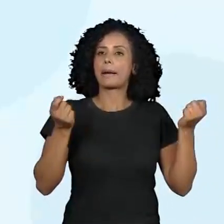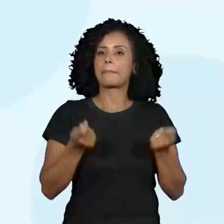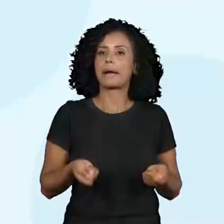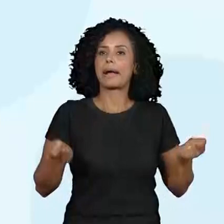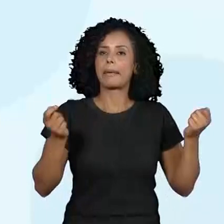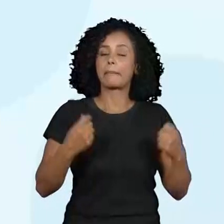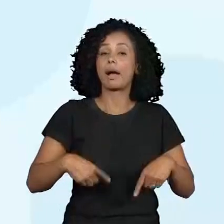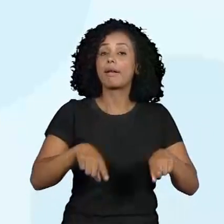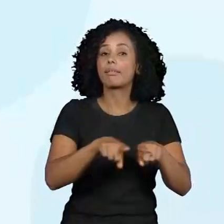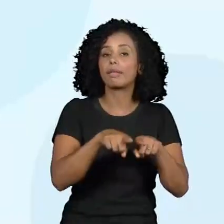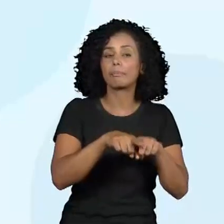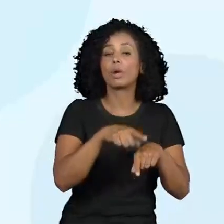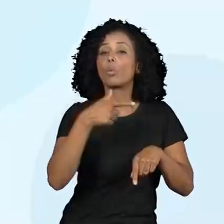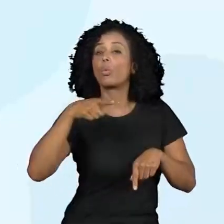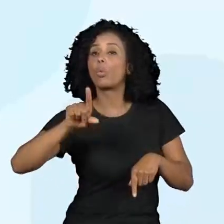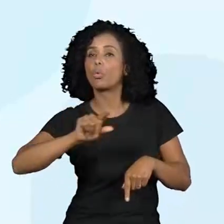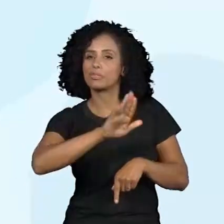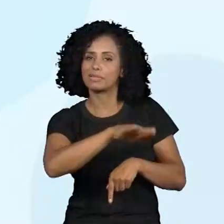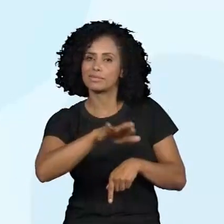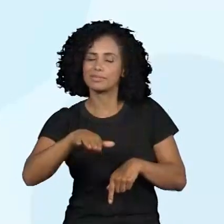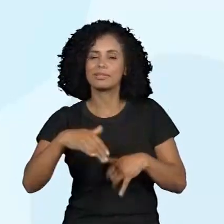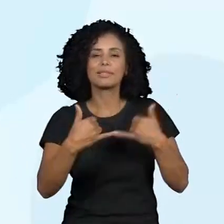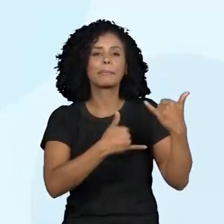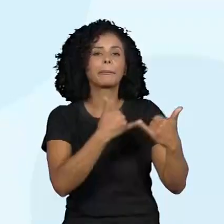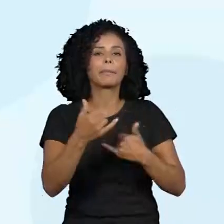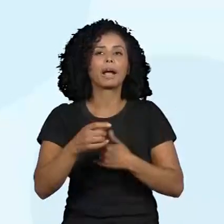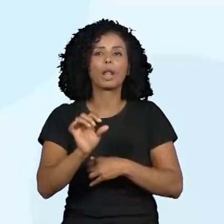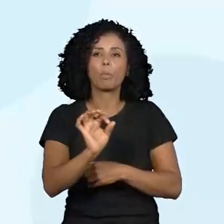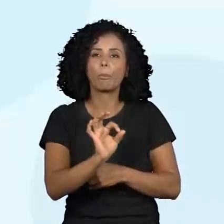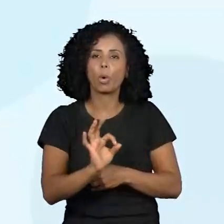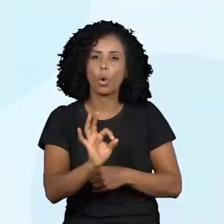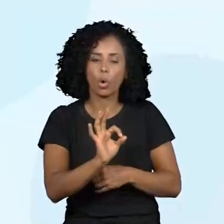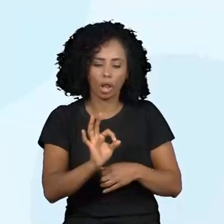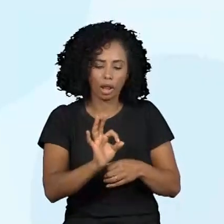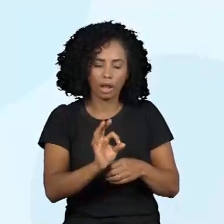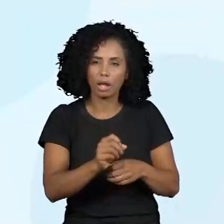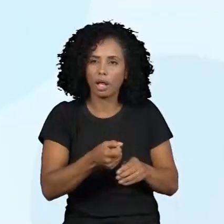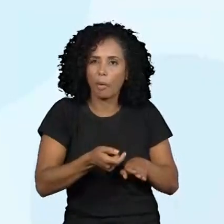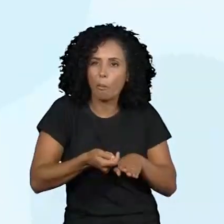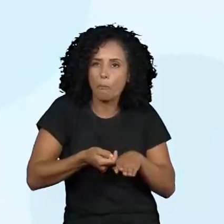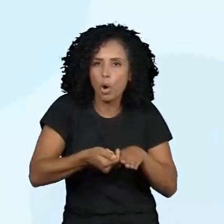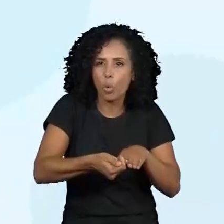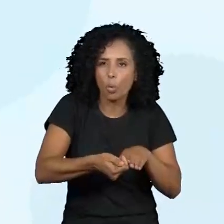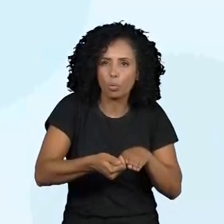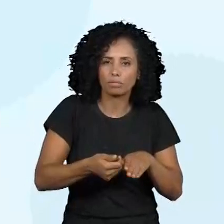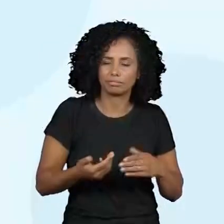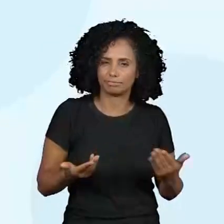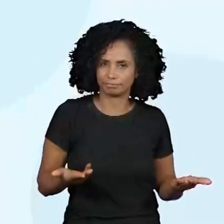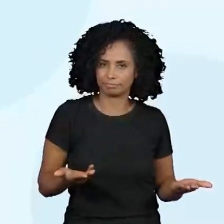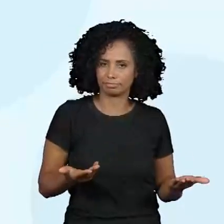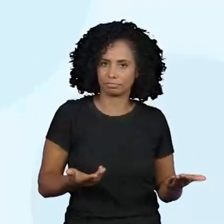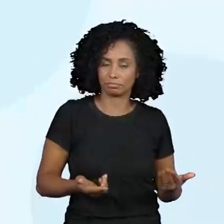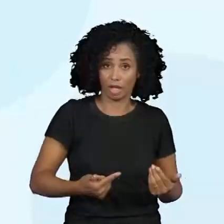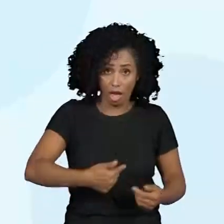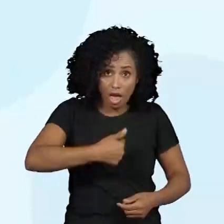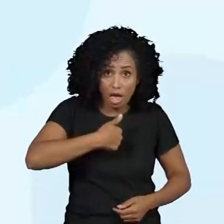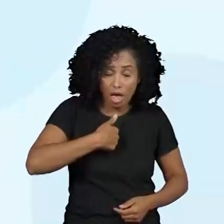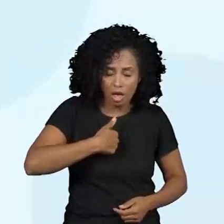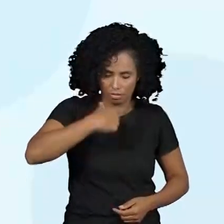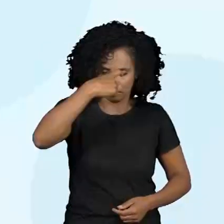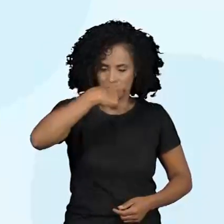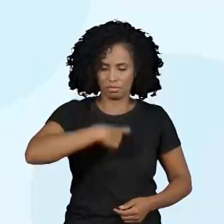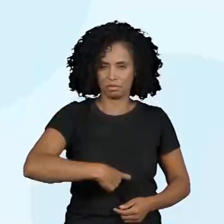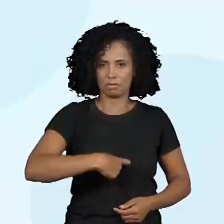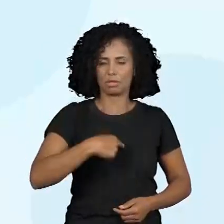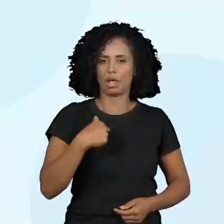existia crianças que jogavam as bolinhas de gude eu mudando o